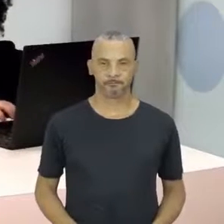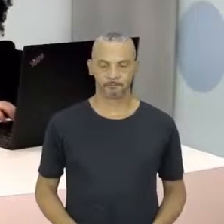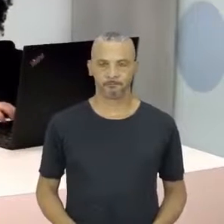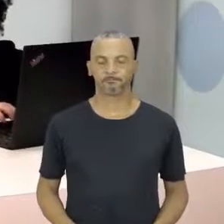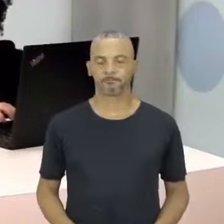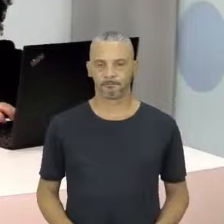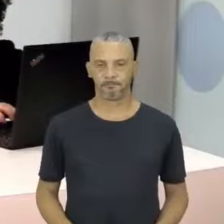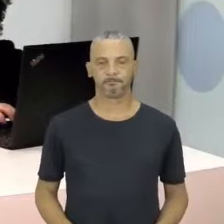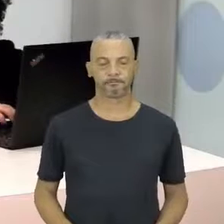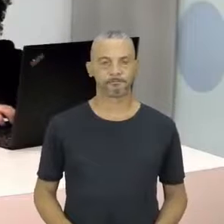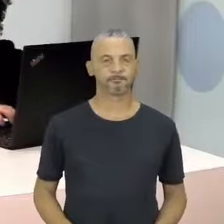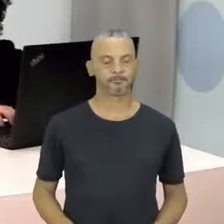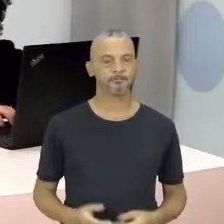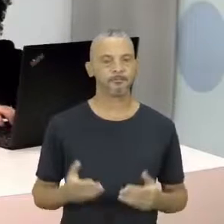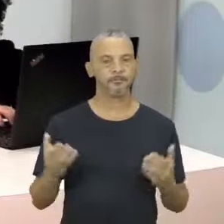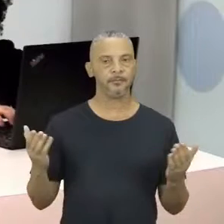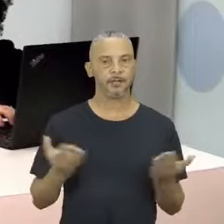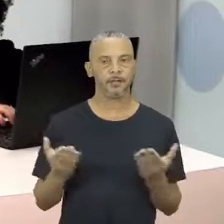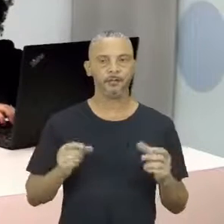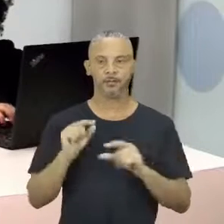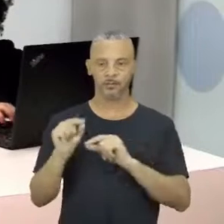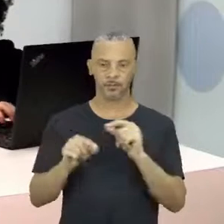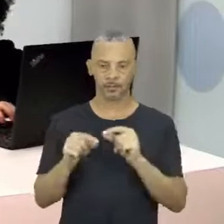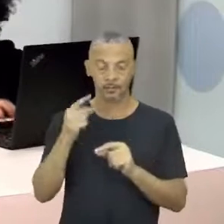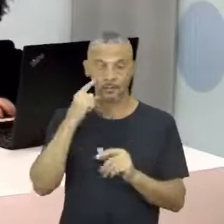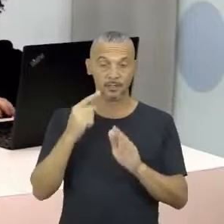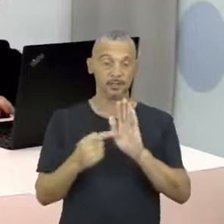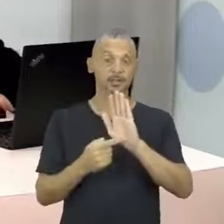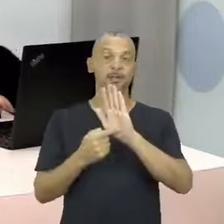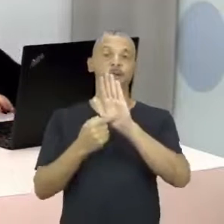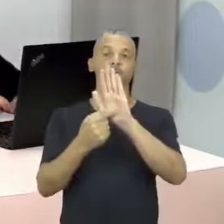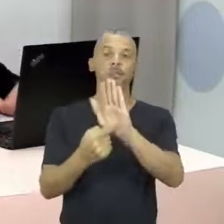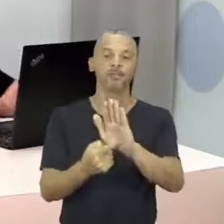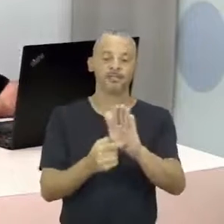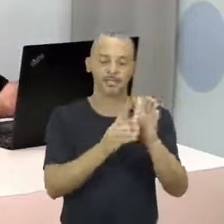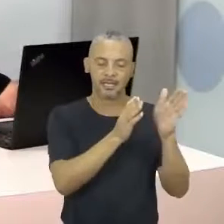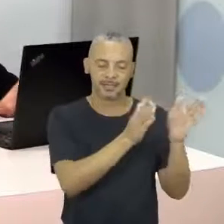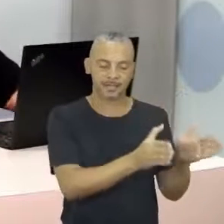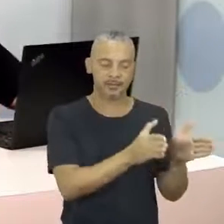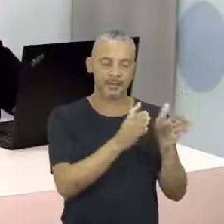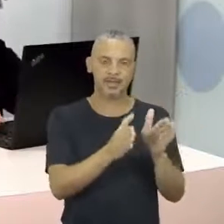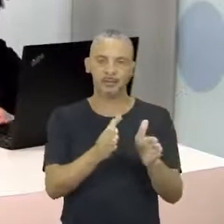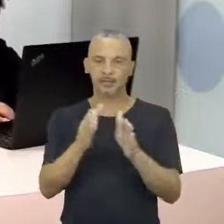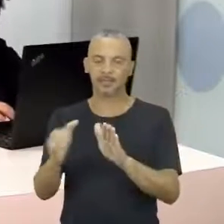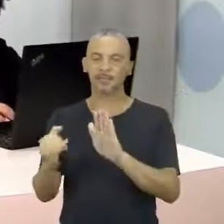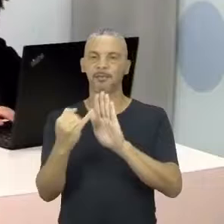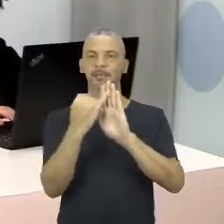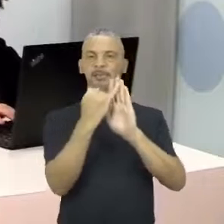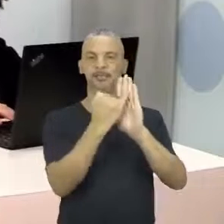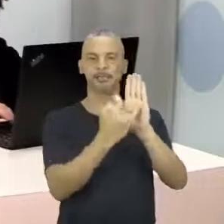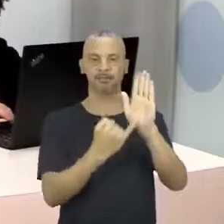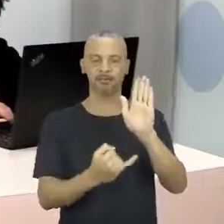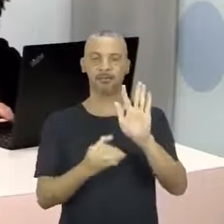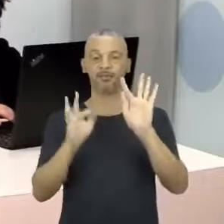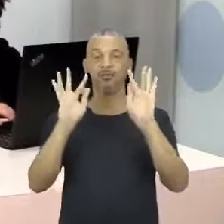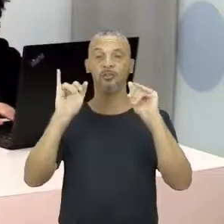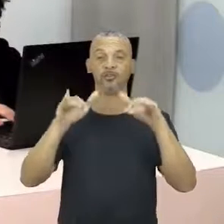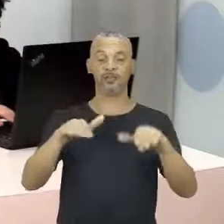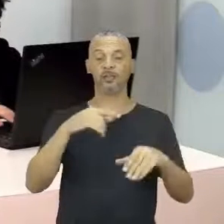Agora, Luiz, eu acho que, como a gente vai abrir às 18, vamos mostrar a etapa de inscrição? Sim. Porque a gente depois, no final, a gente tira